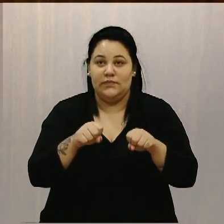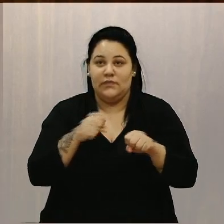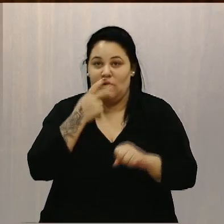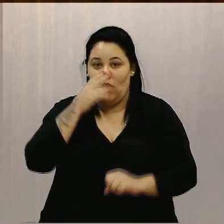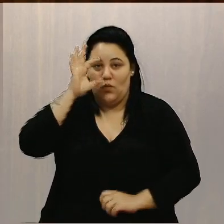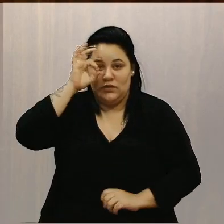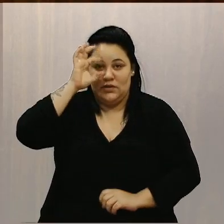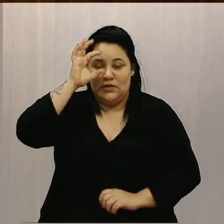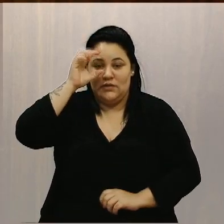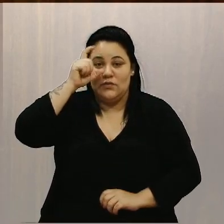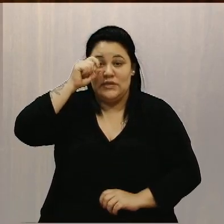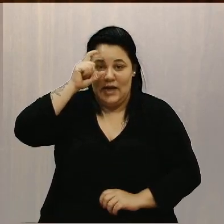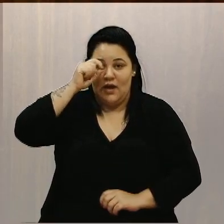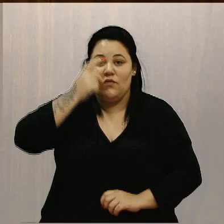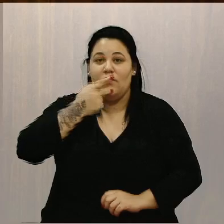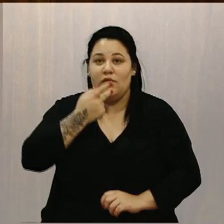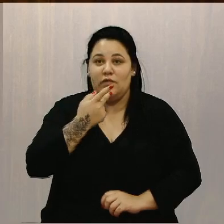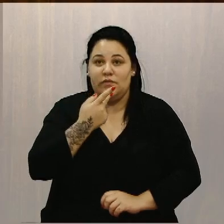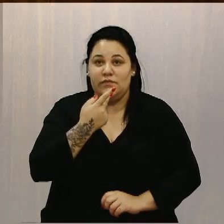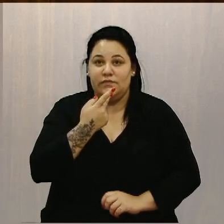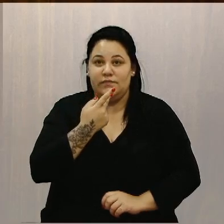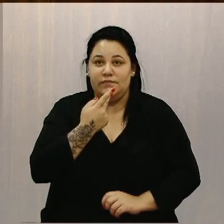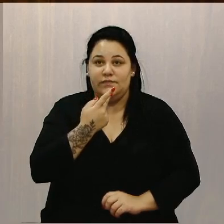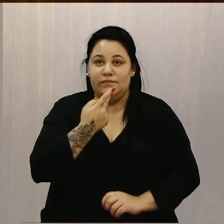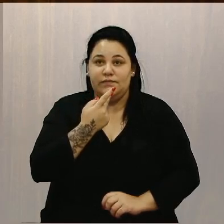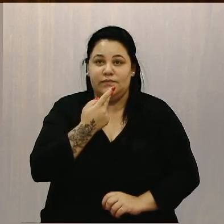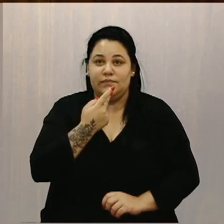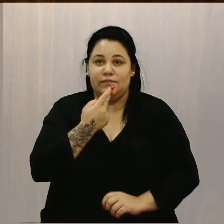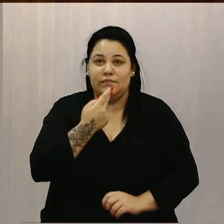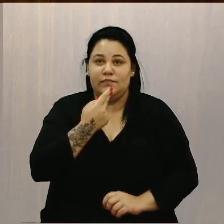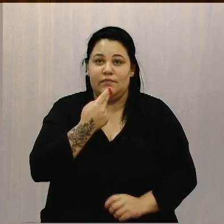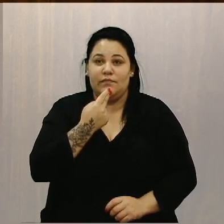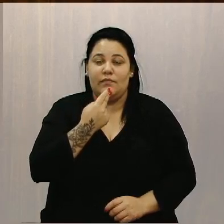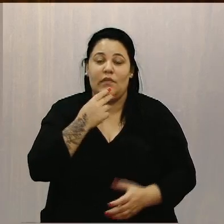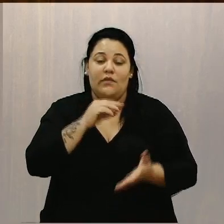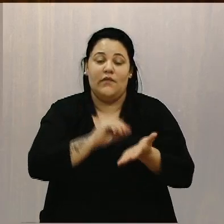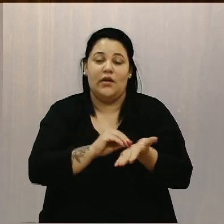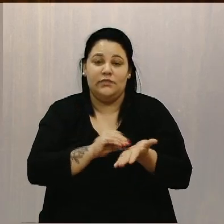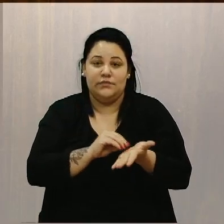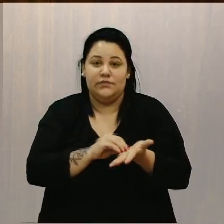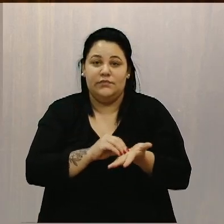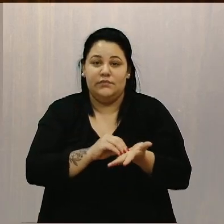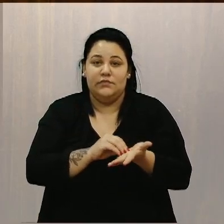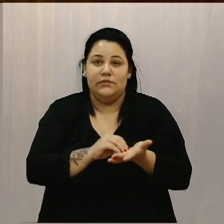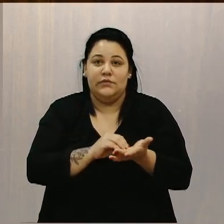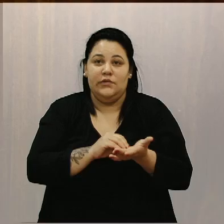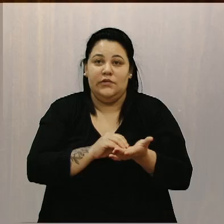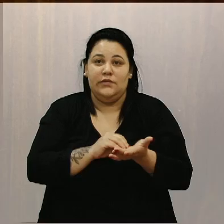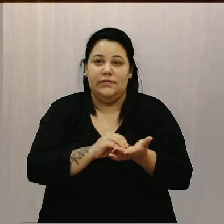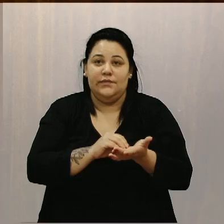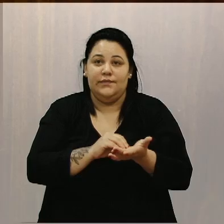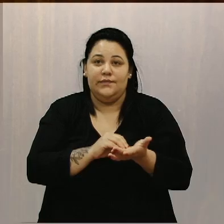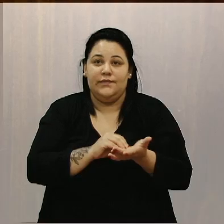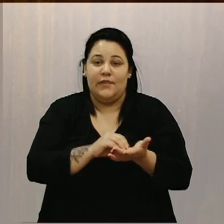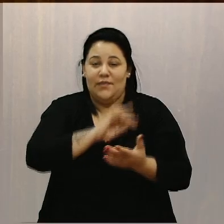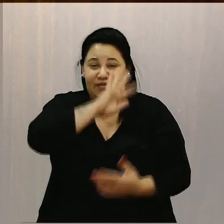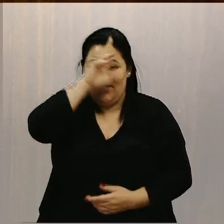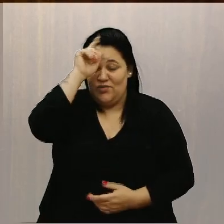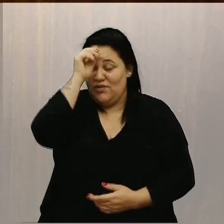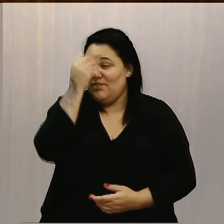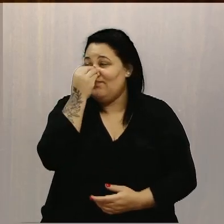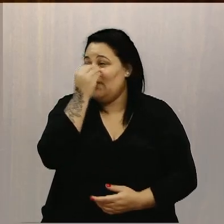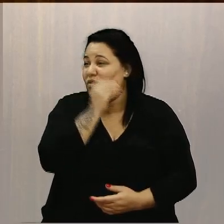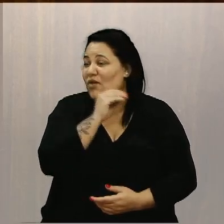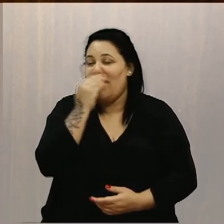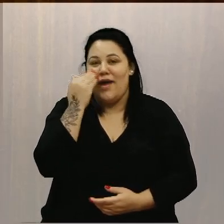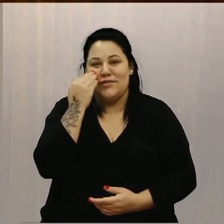que que parece uma inércia muito grande dessa prefeitura fechar os olhos para o